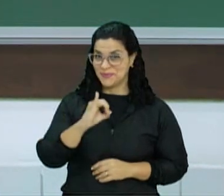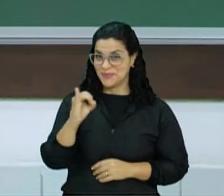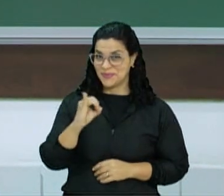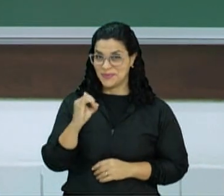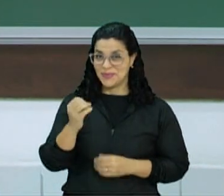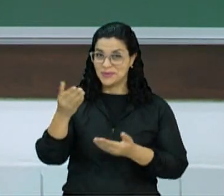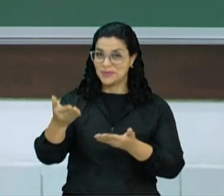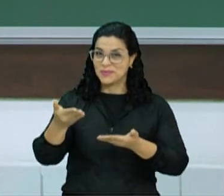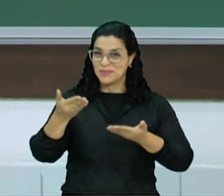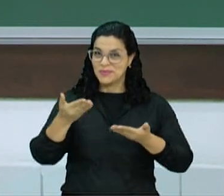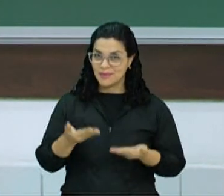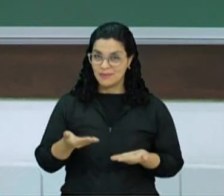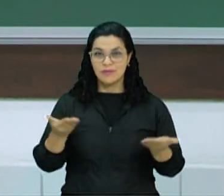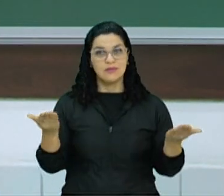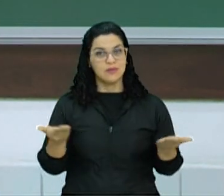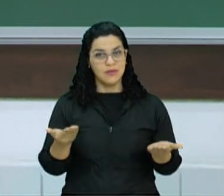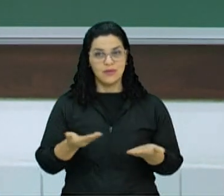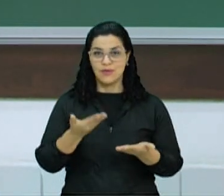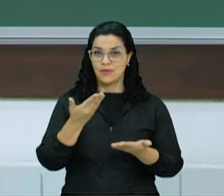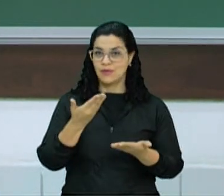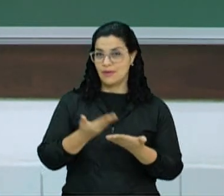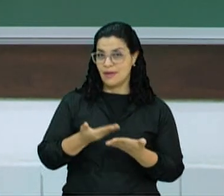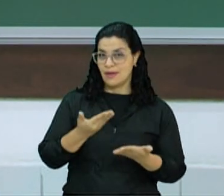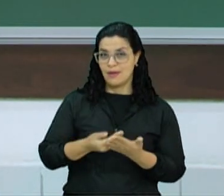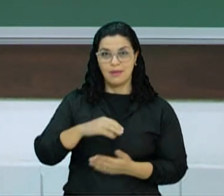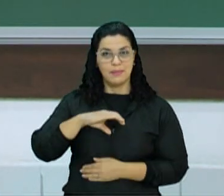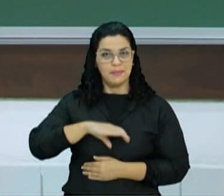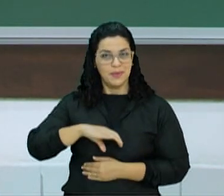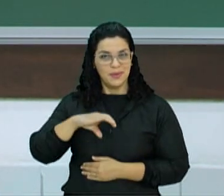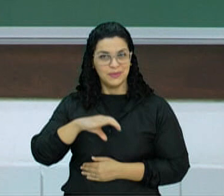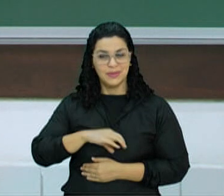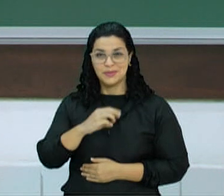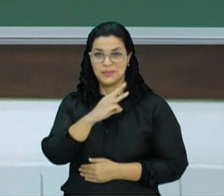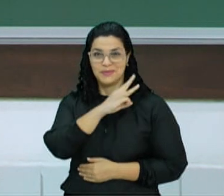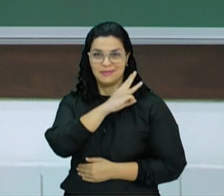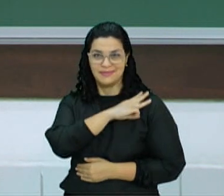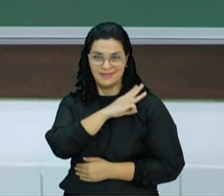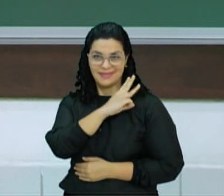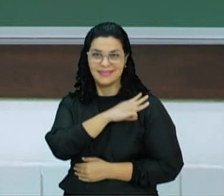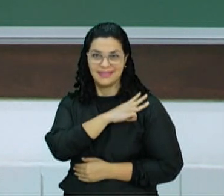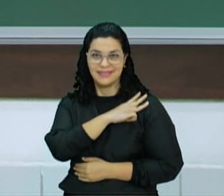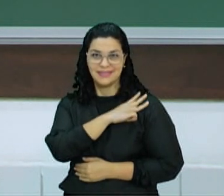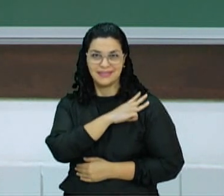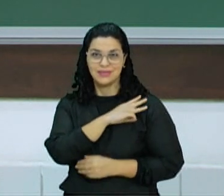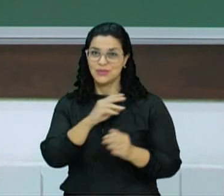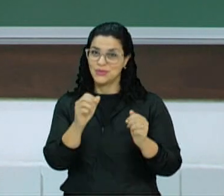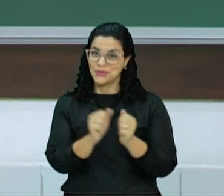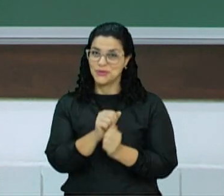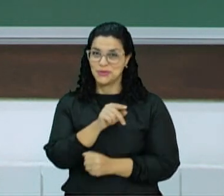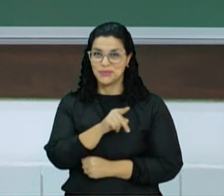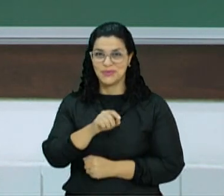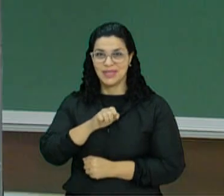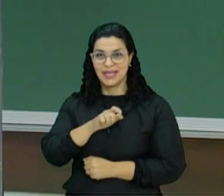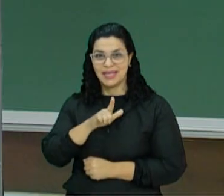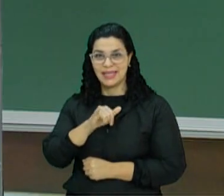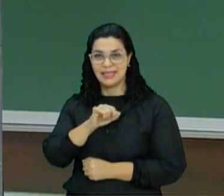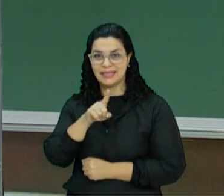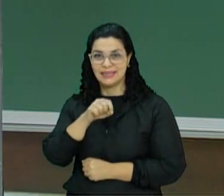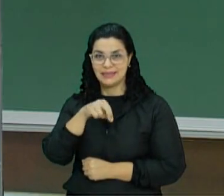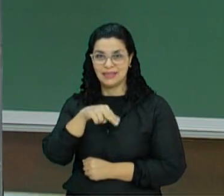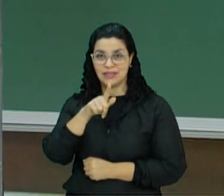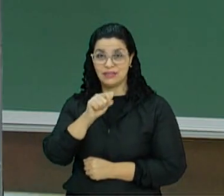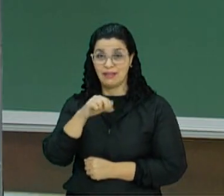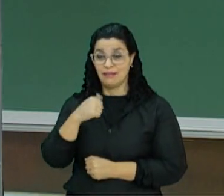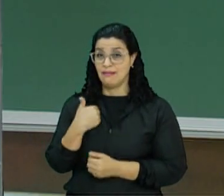Olá, sejam todos muito bem-vindos à nossa aula de língua portuguesa para a terceira série do ensino médio com a professora Elisângela. E antes